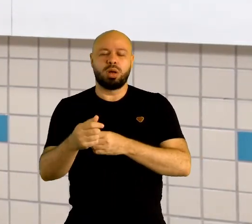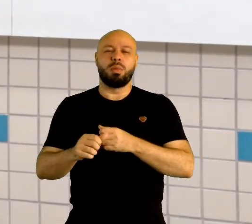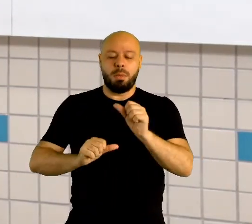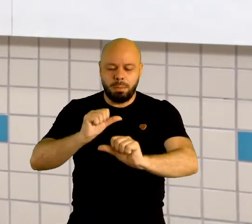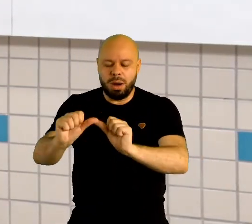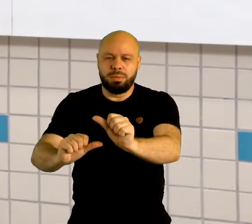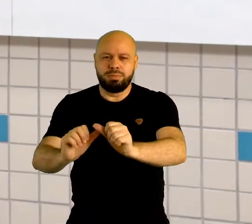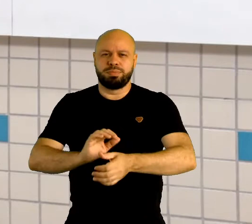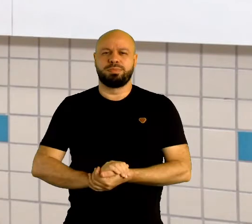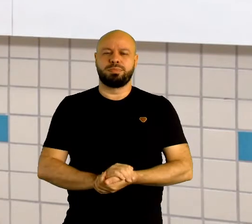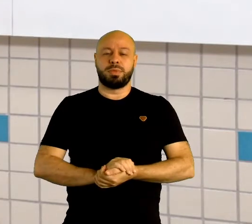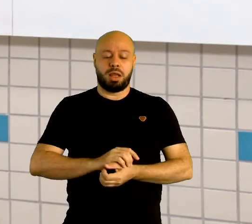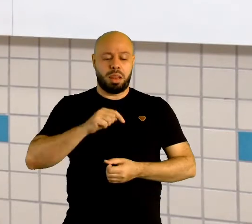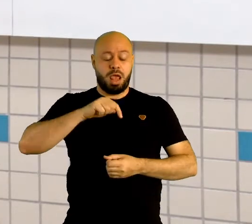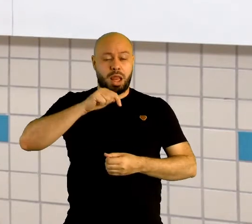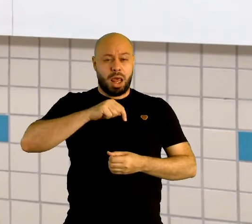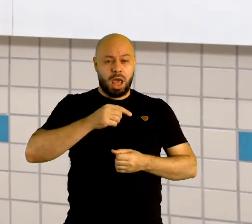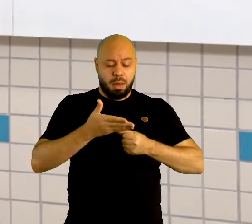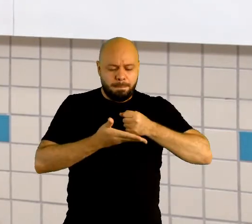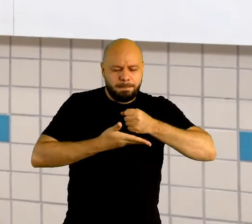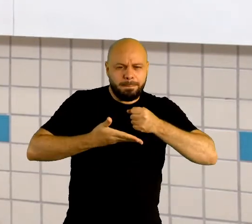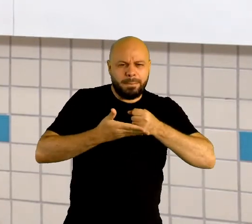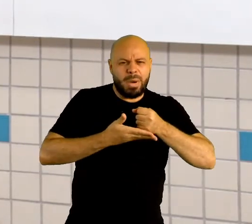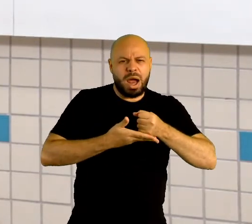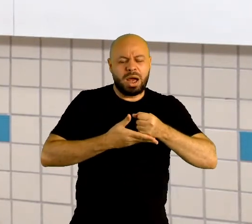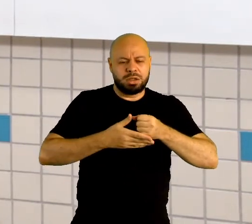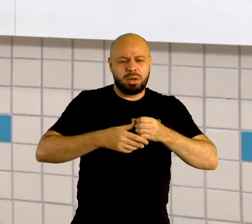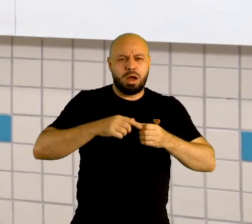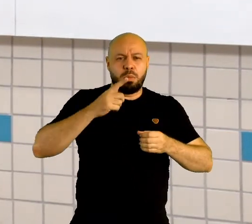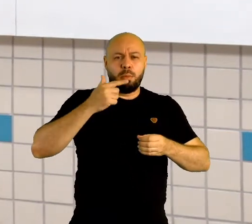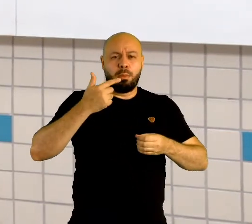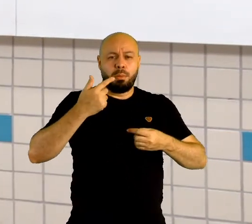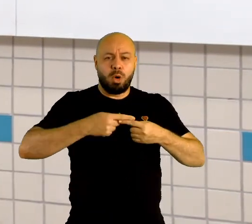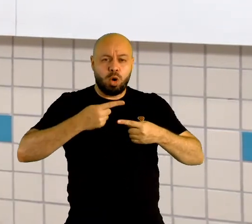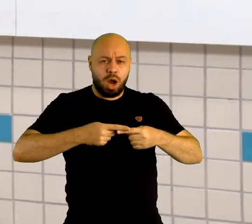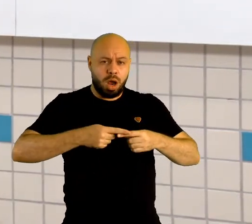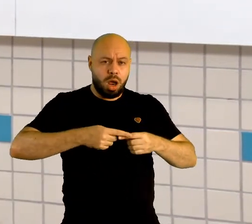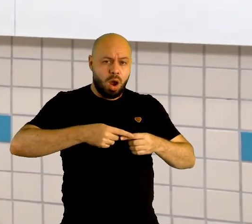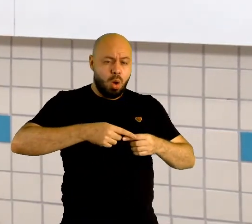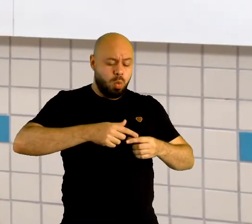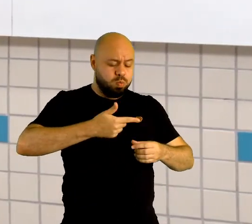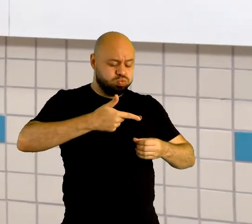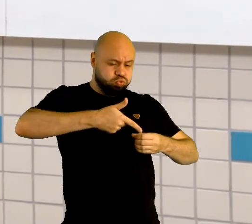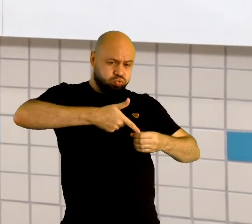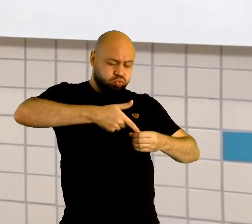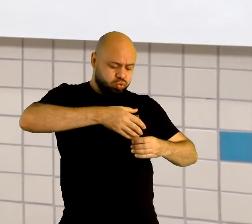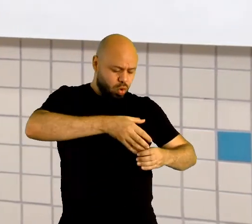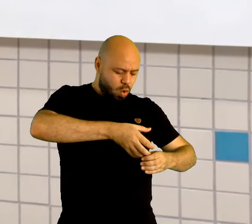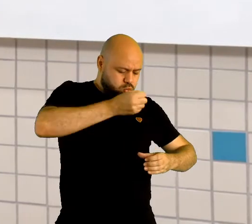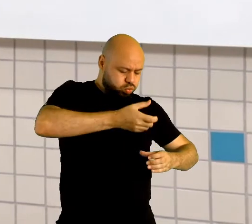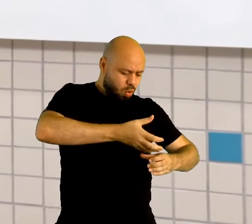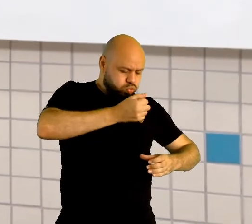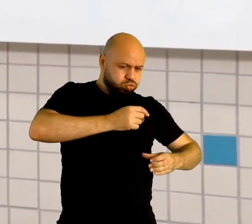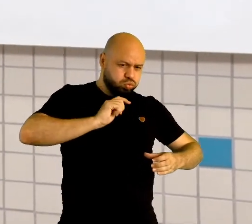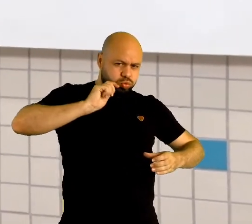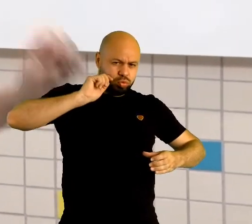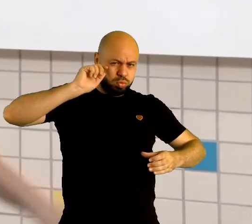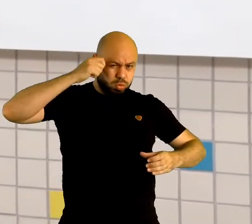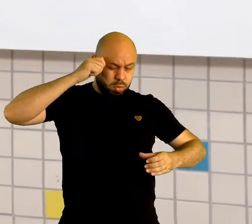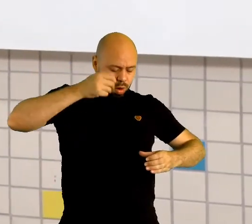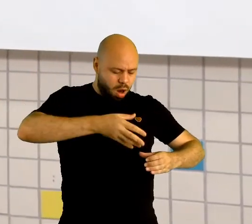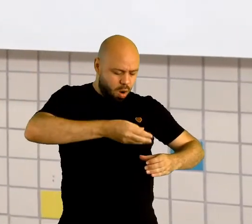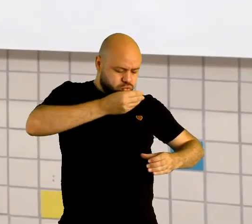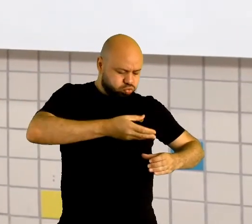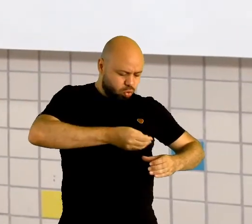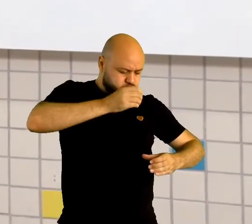ali na base e ela prepara ali alguns produtos que vão ser utilizados em